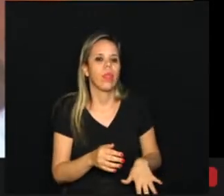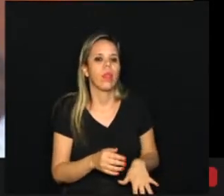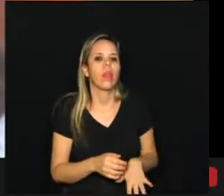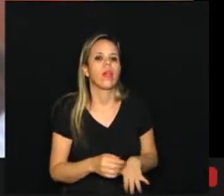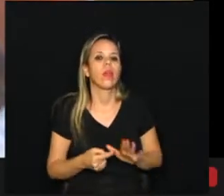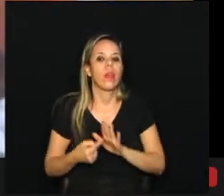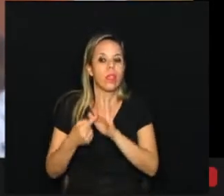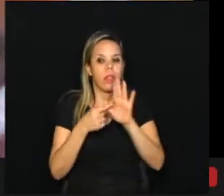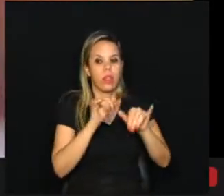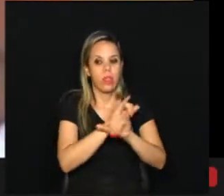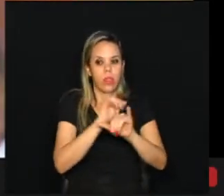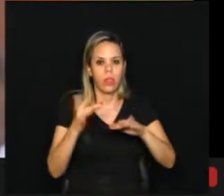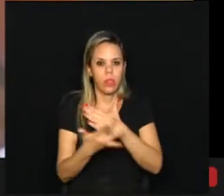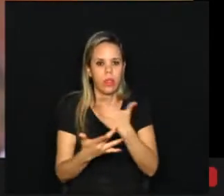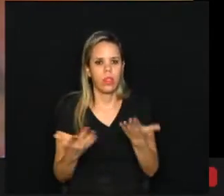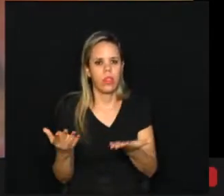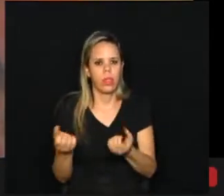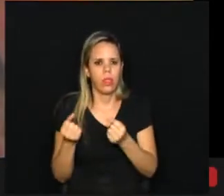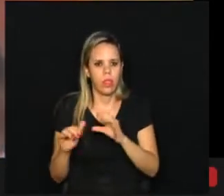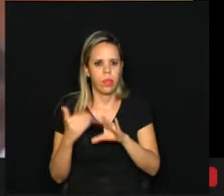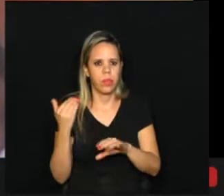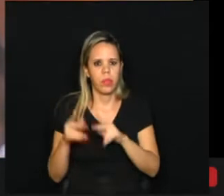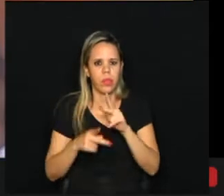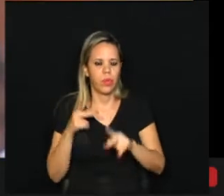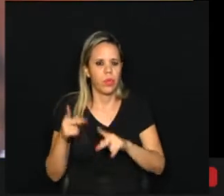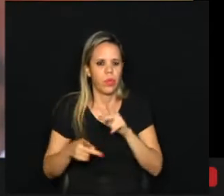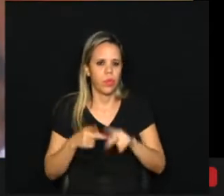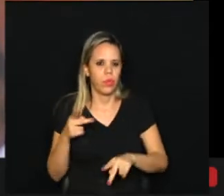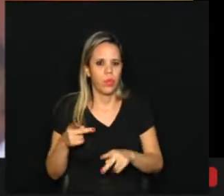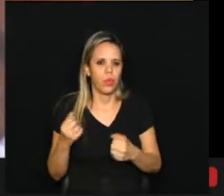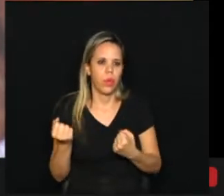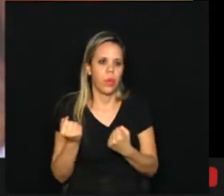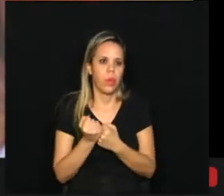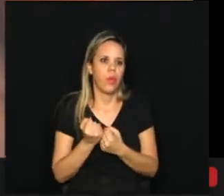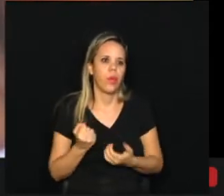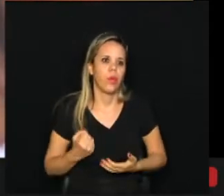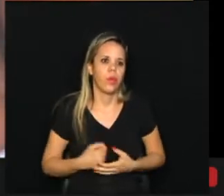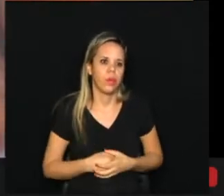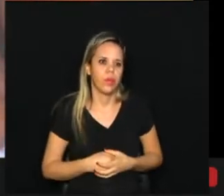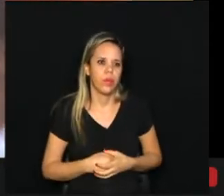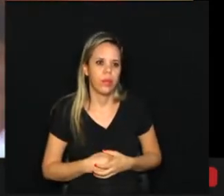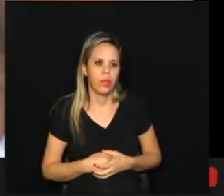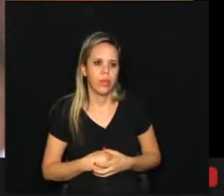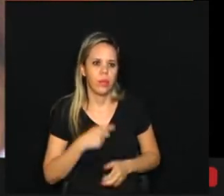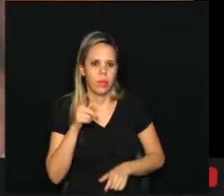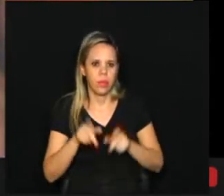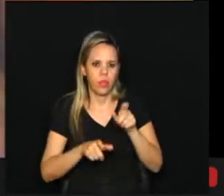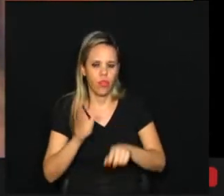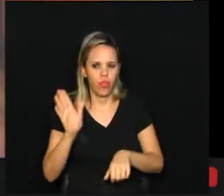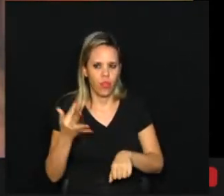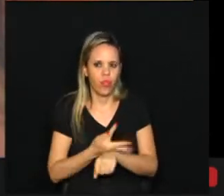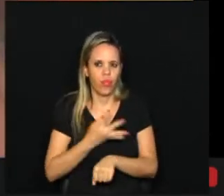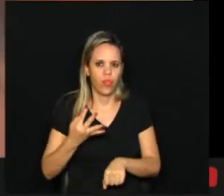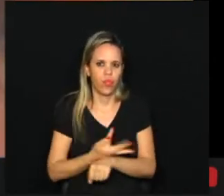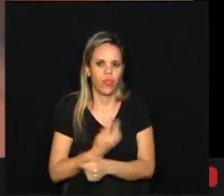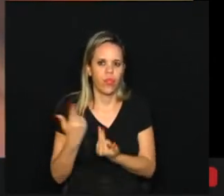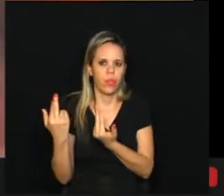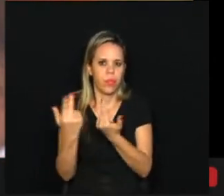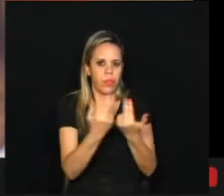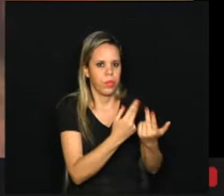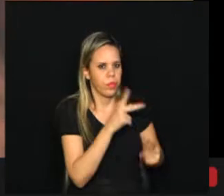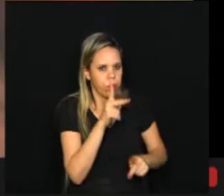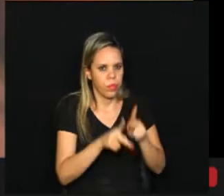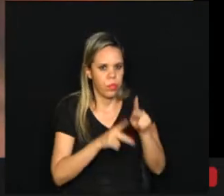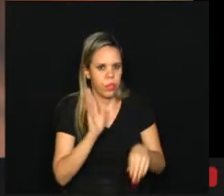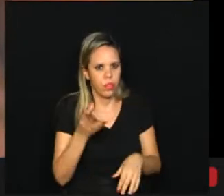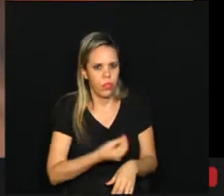confirmar isso, e aí ela recebeu muitos apoiadores, que inclusive pessoas que já passaram por isso, pessoas que